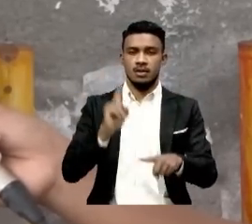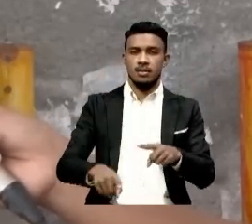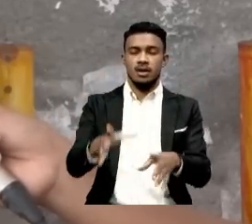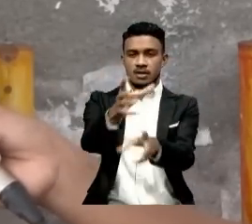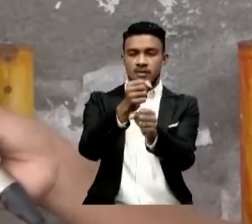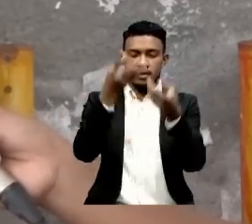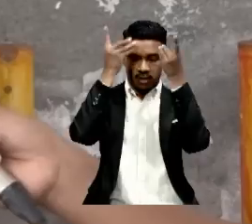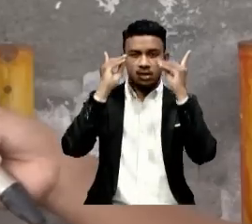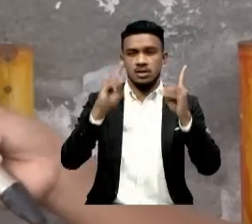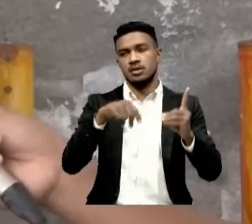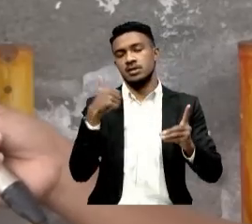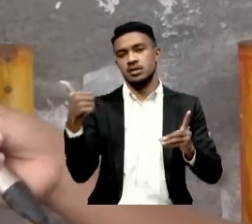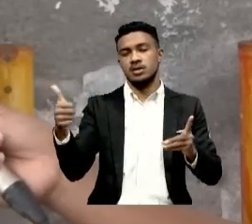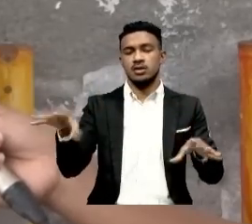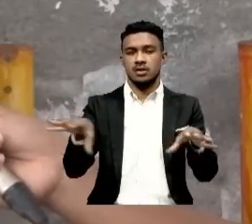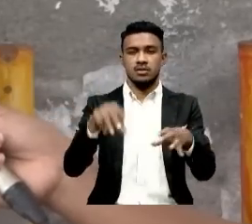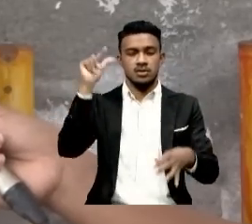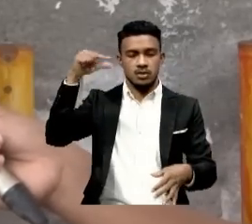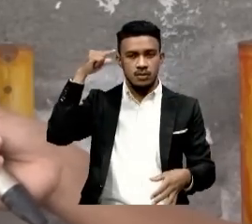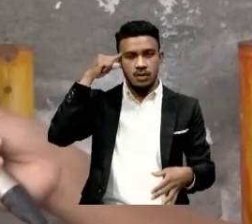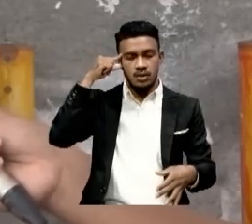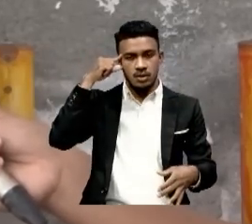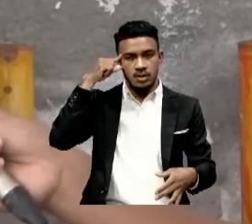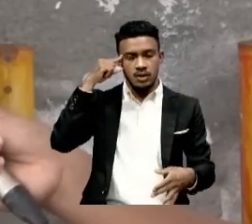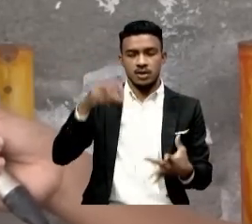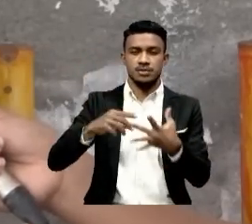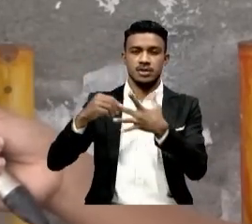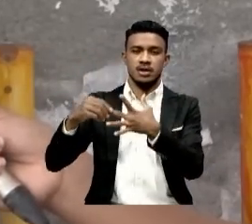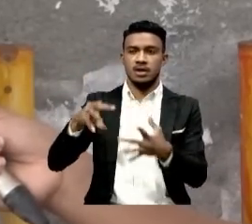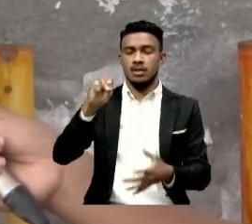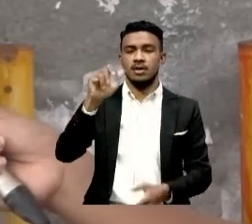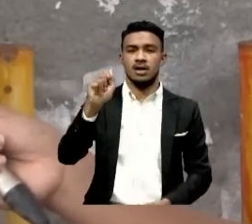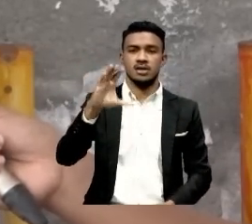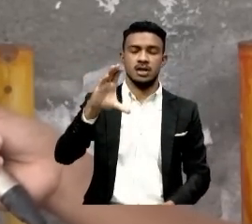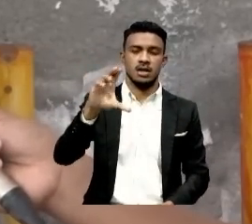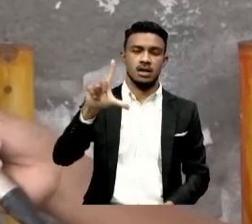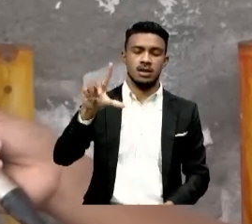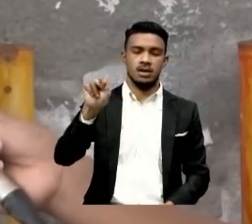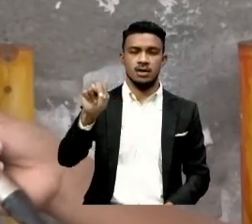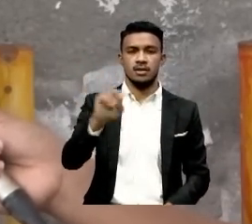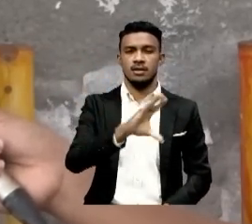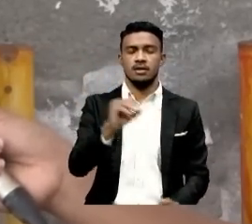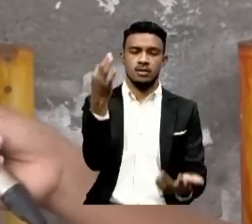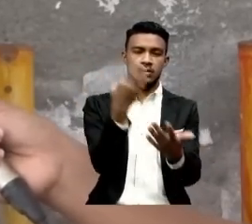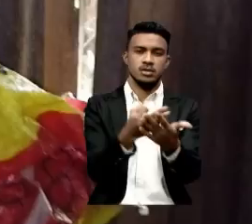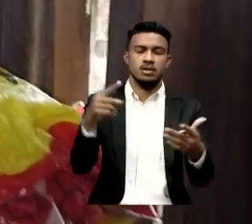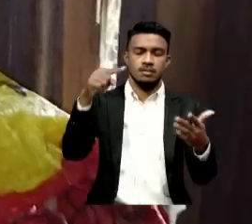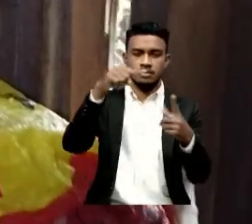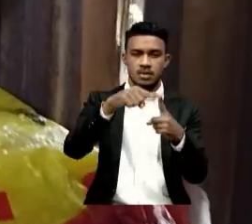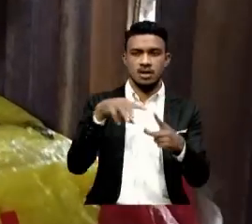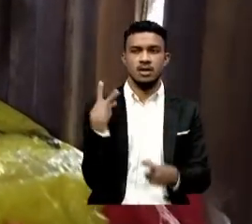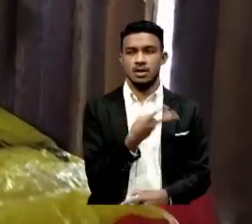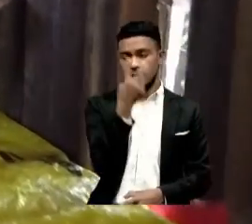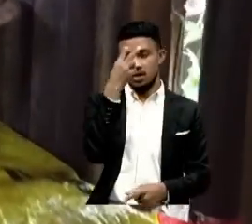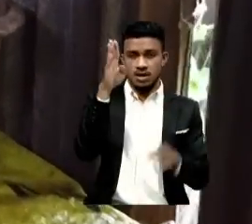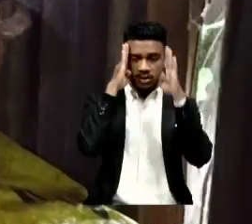dané competência governo, né? Lio minha selene, anto prevê o orçamento ser bem que orçamento ba assuntos em beca e tal é que seria